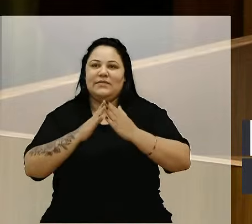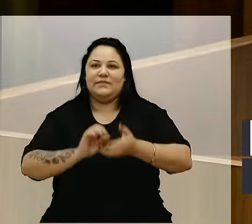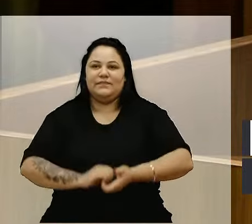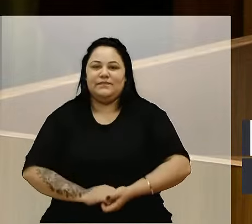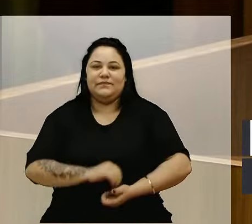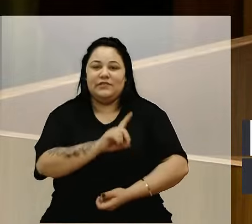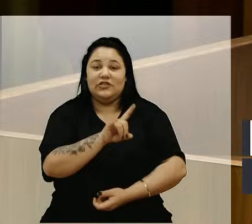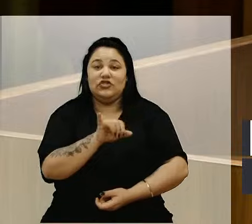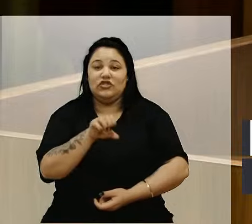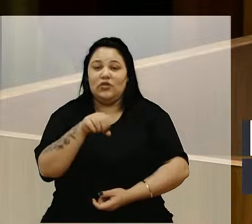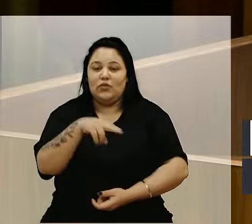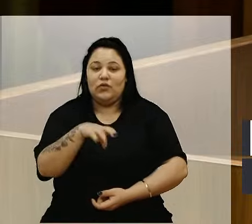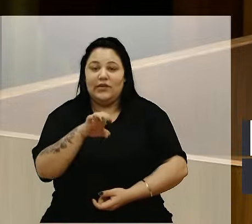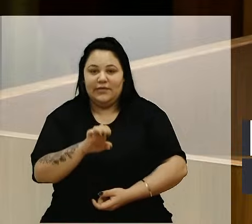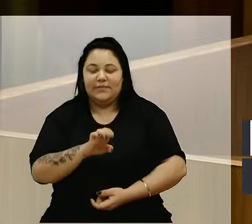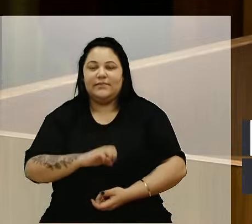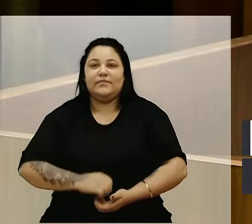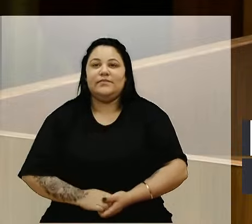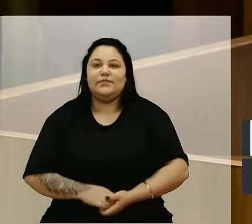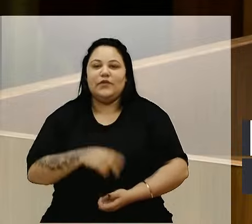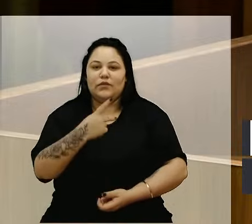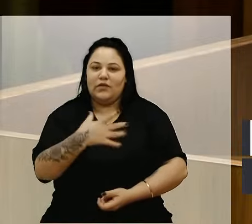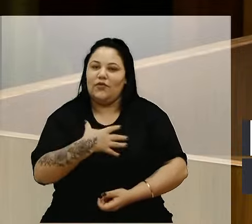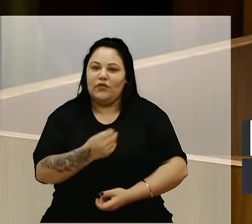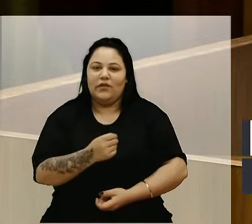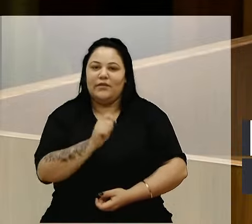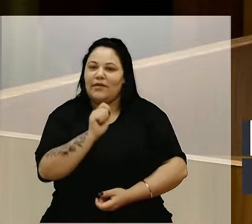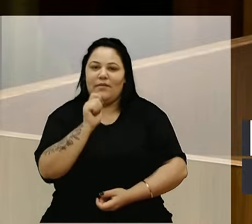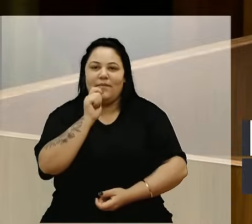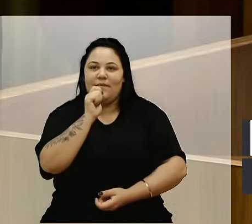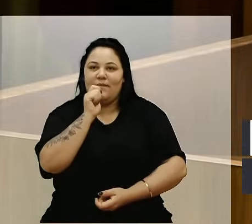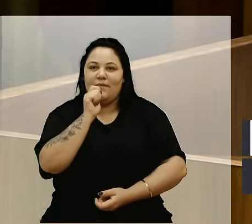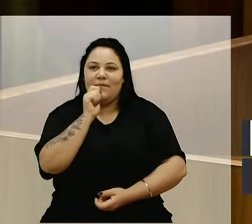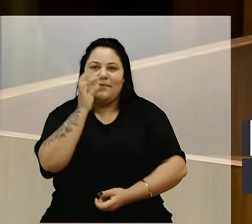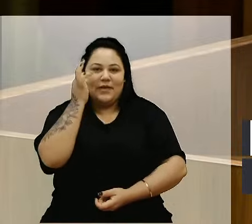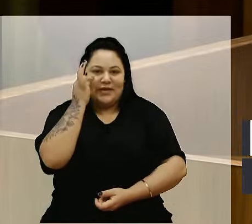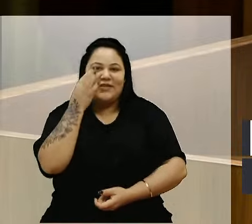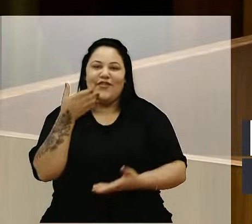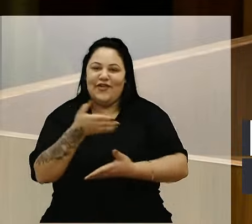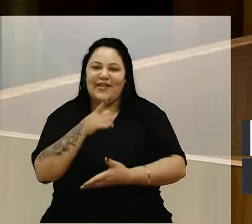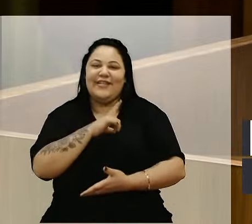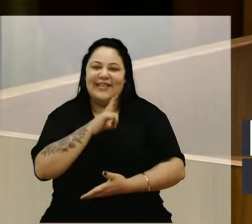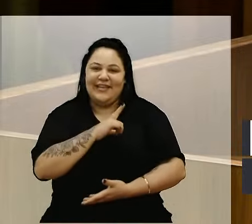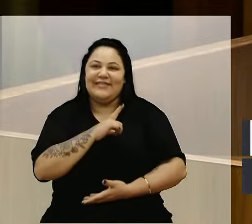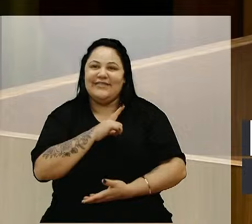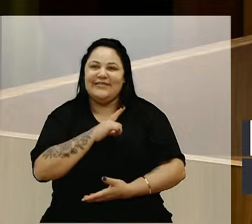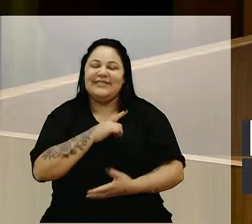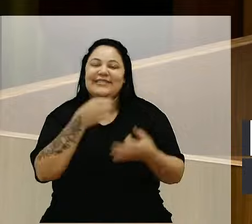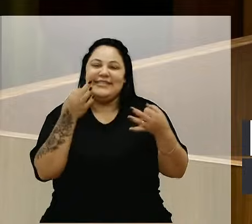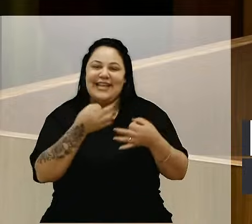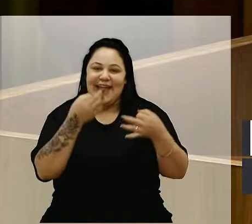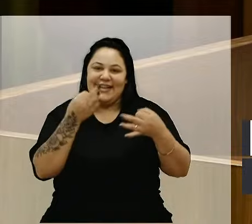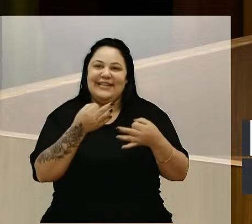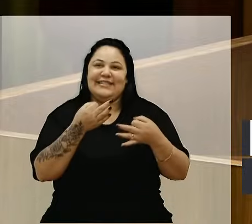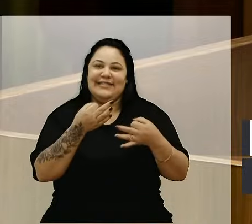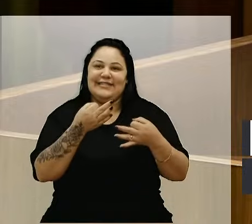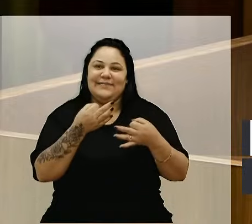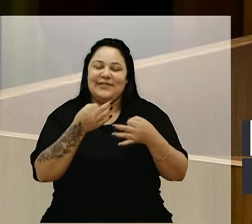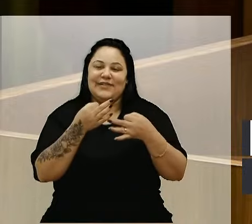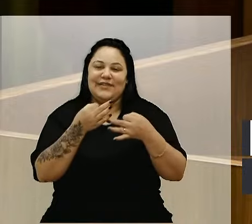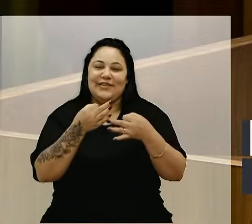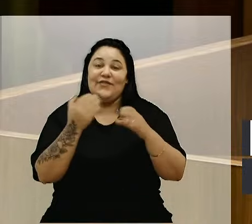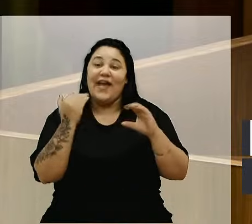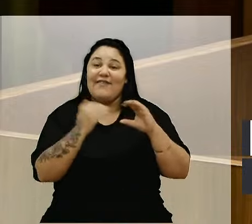Johnny, o teu filho não está aqui presente agora, mas eu tenho certeza que tu compartilhará esse vídeo aqui com ele, nosso amigo